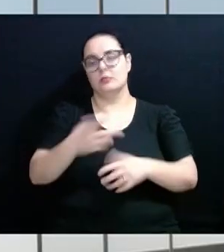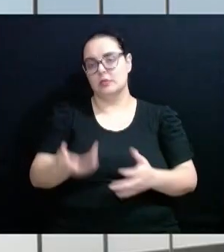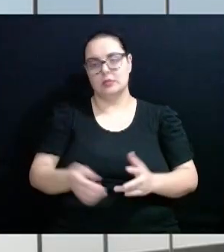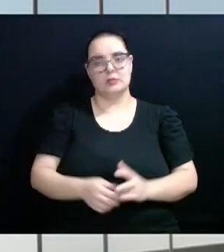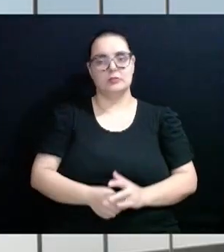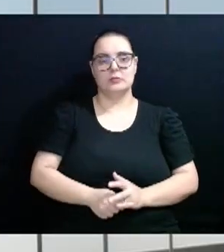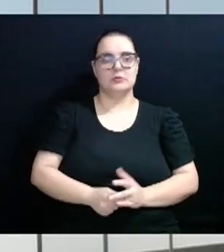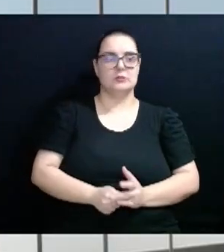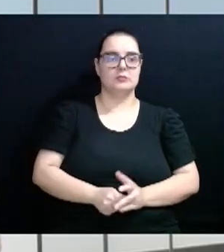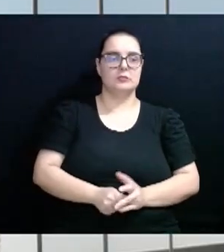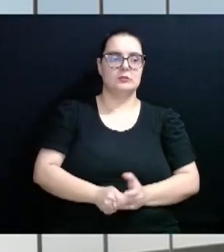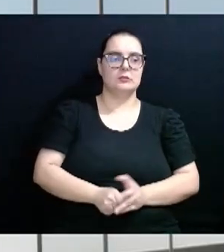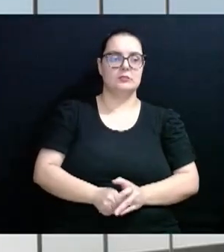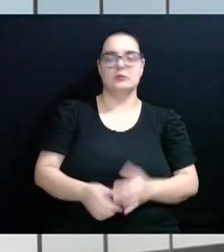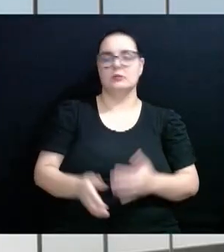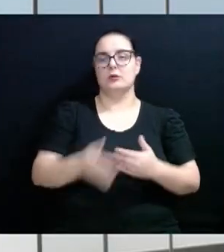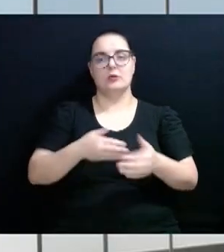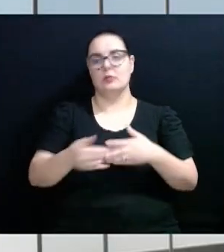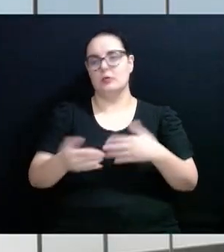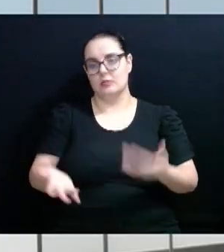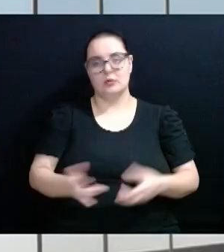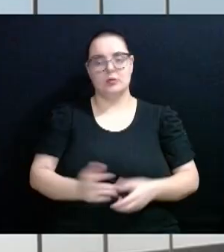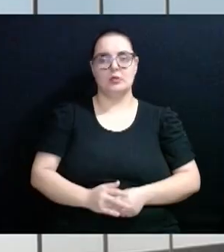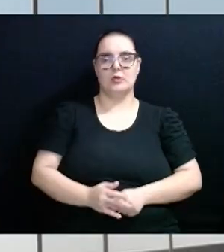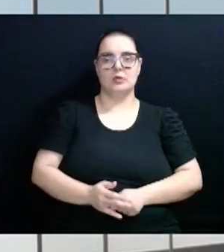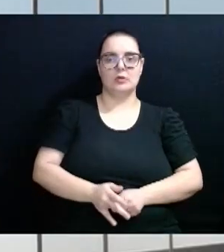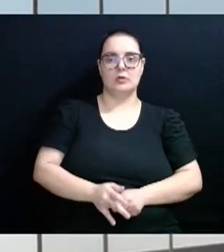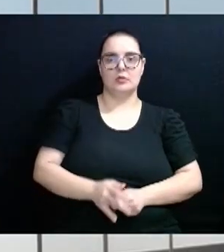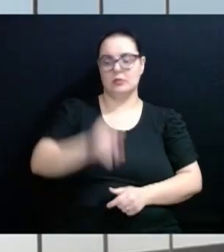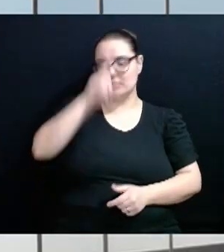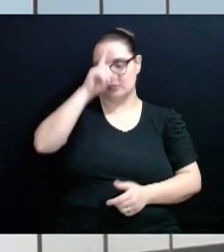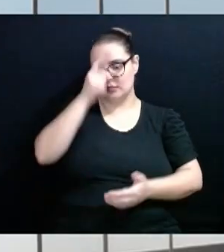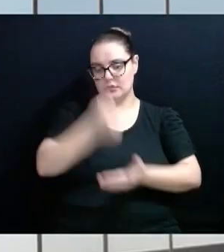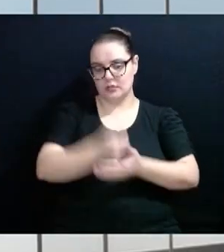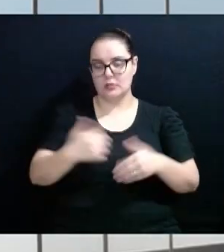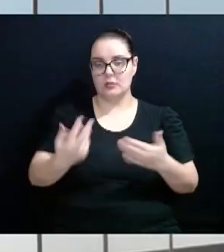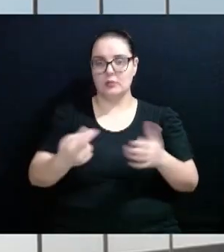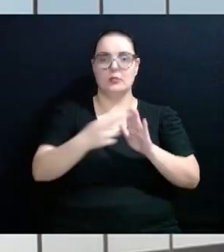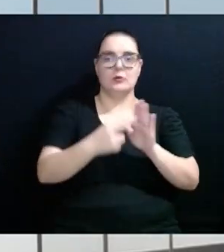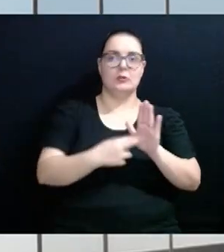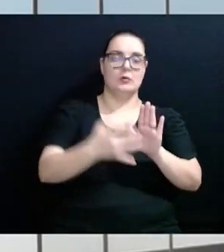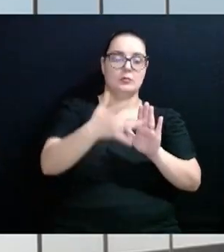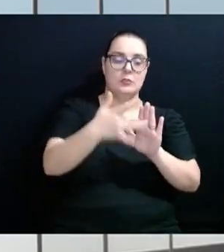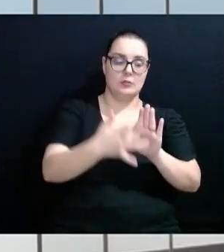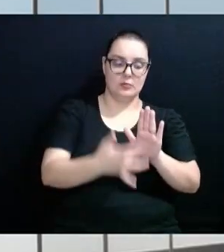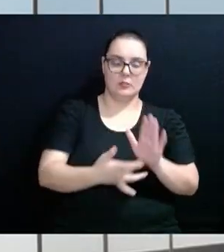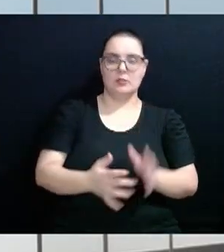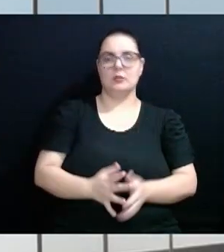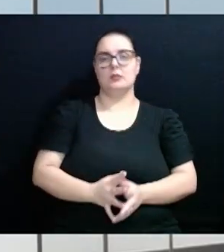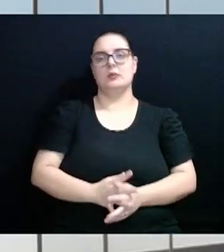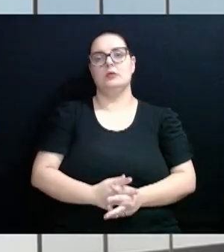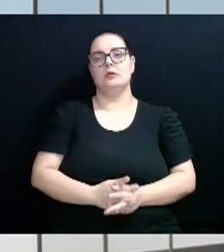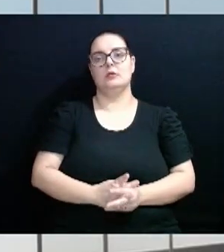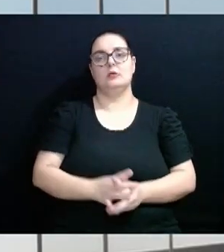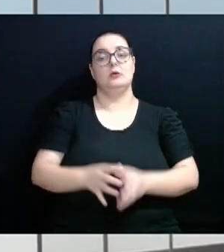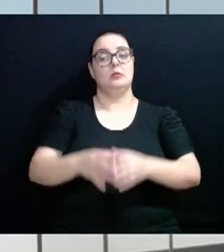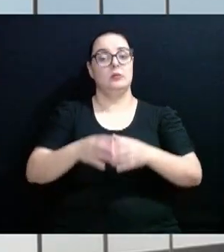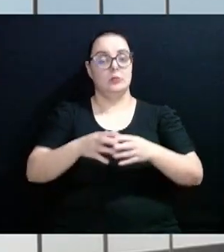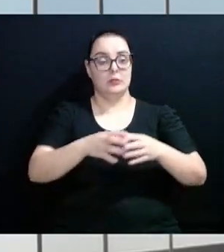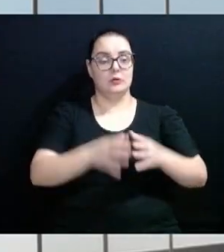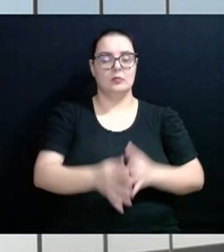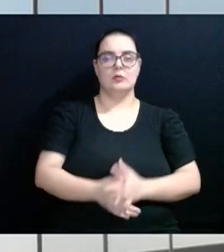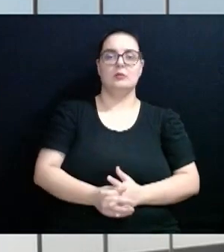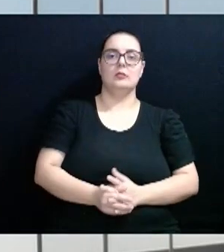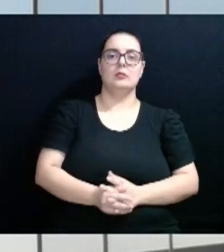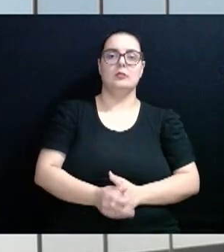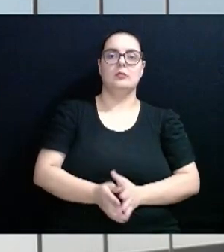né, definir quais são as regras básicas que pautam a nossa convivência, que pautam nossa economia,